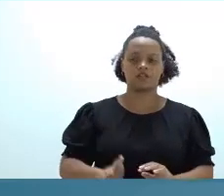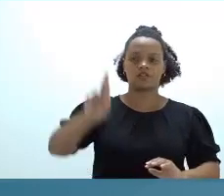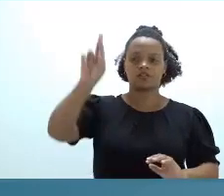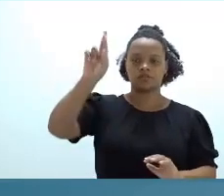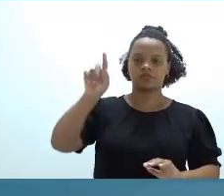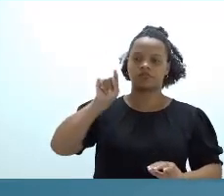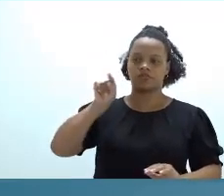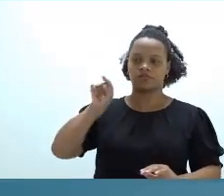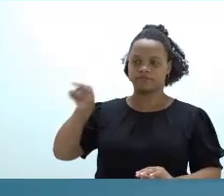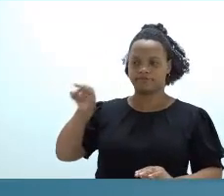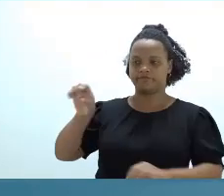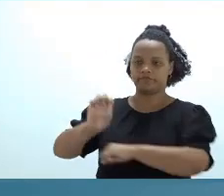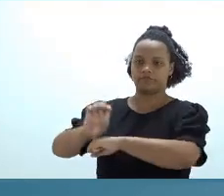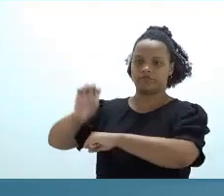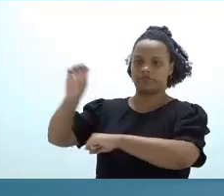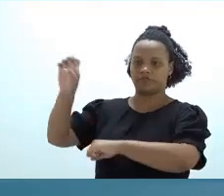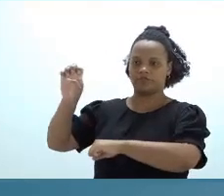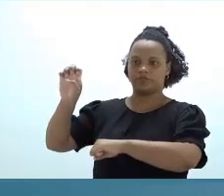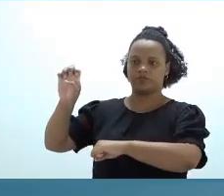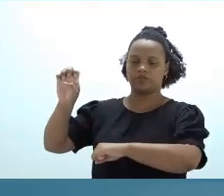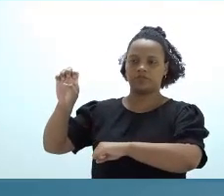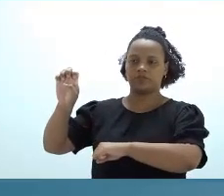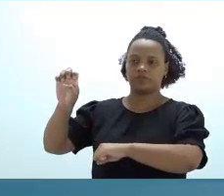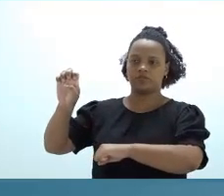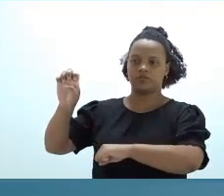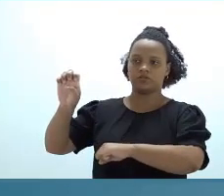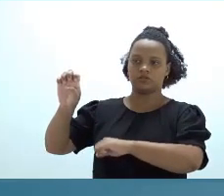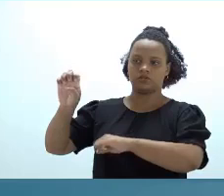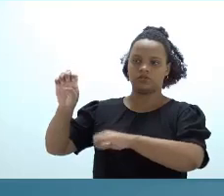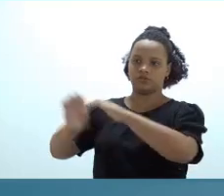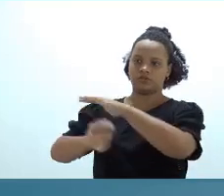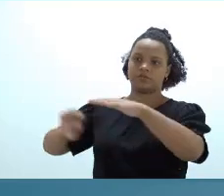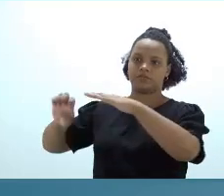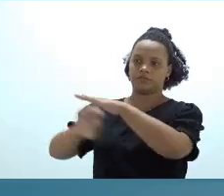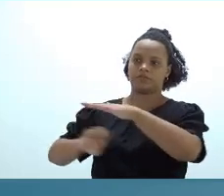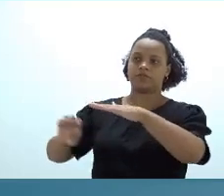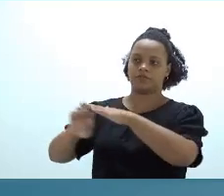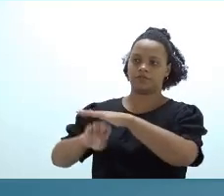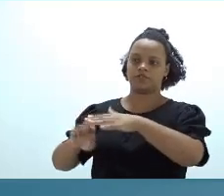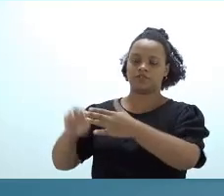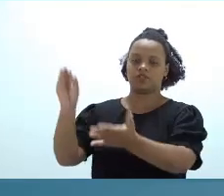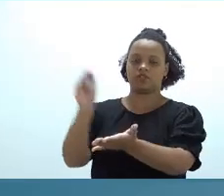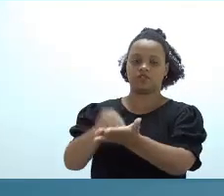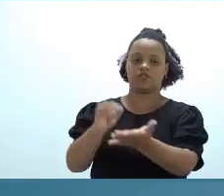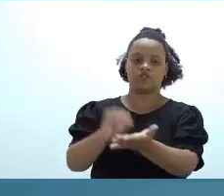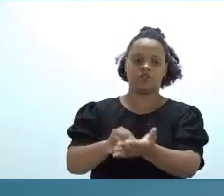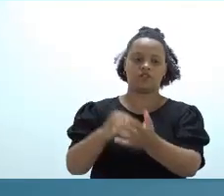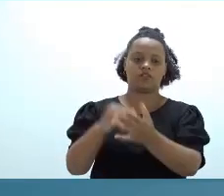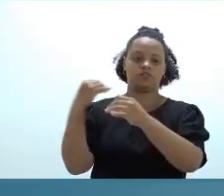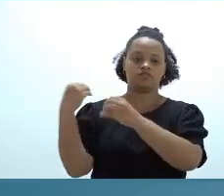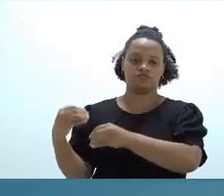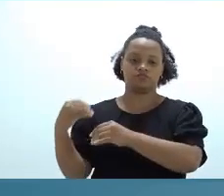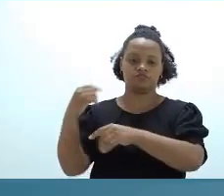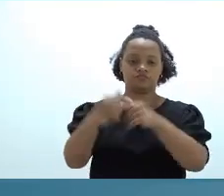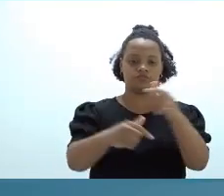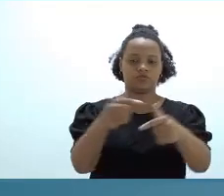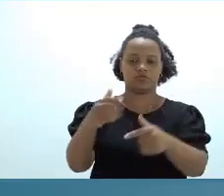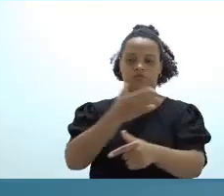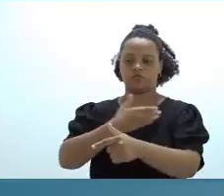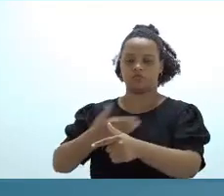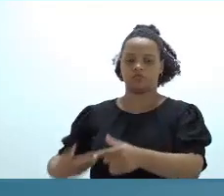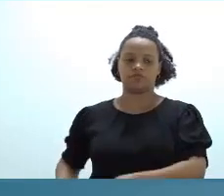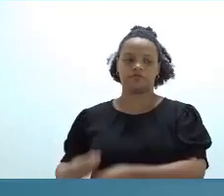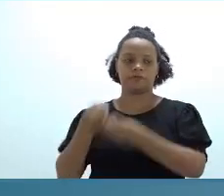energia elétrica, em razão de falha de prestação de serviço público, em complemento de forma a garantir a segurança jurídica